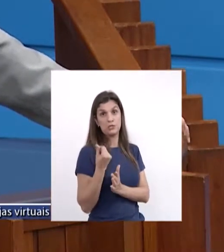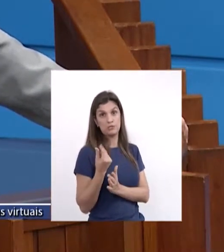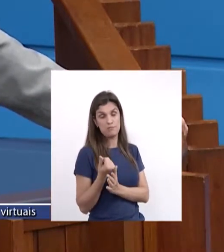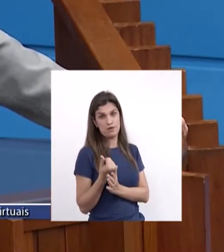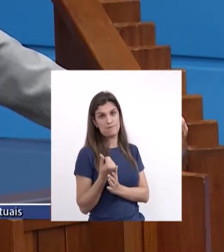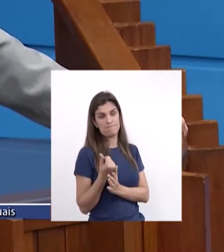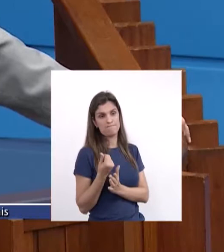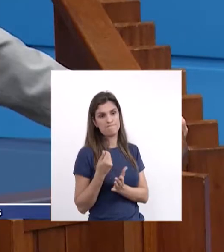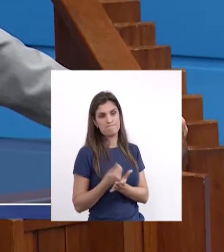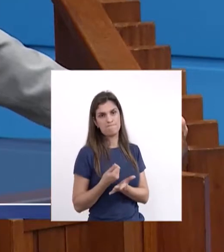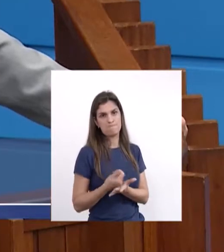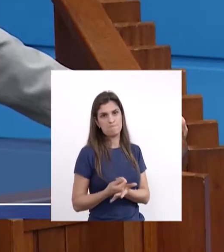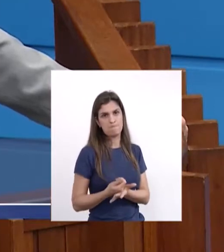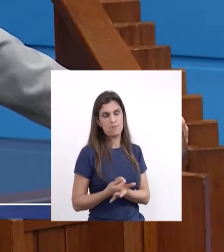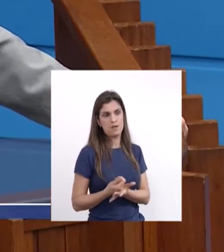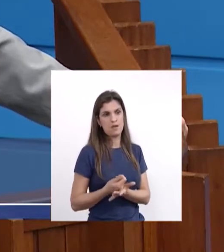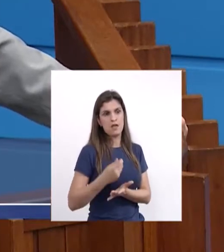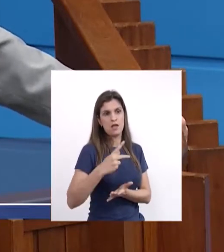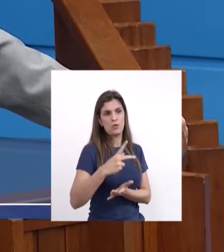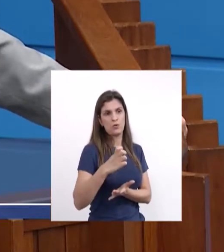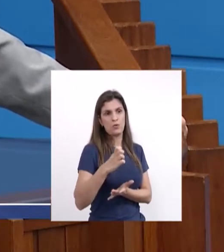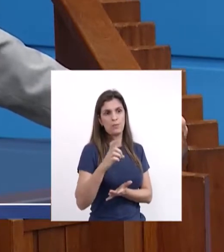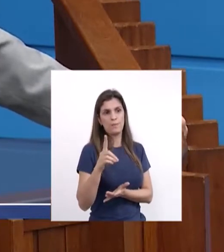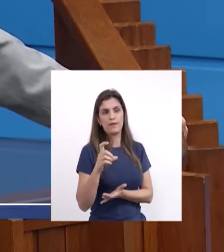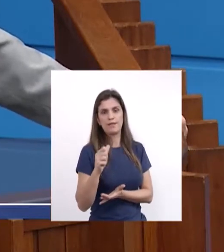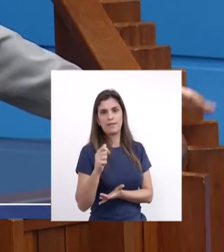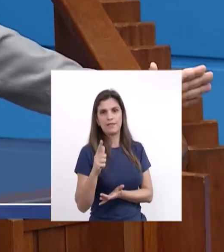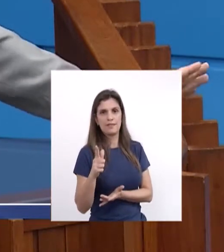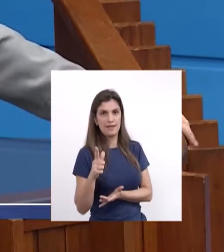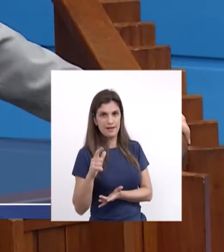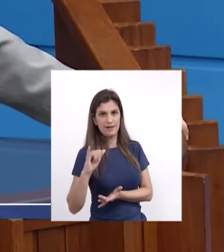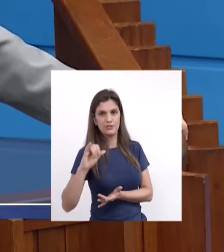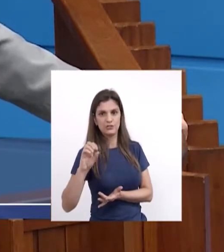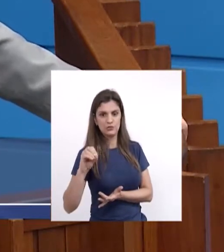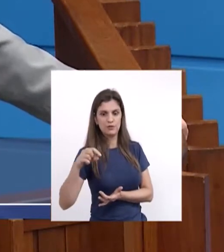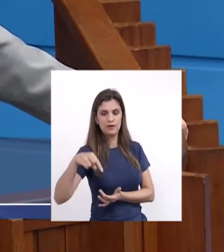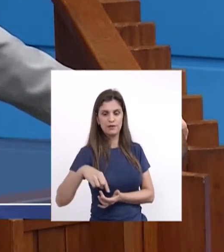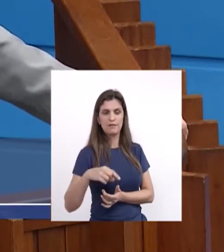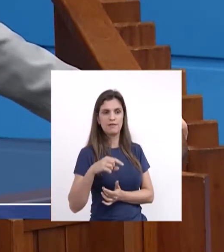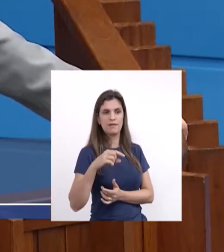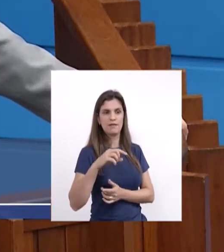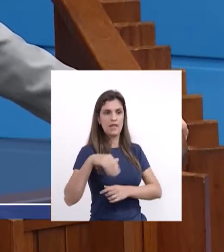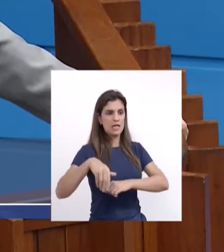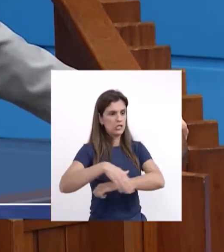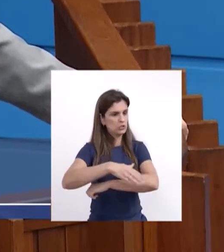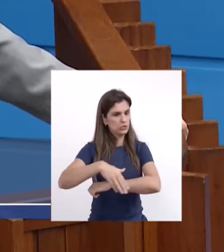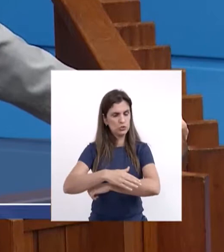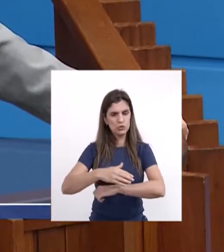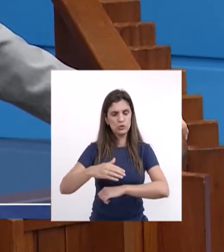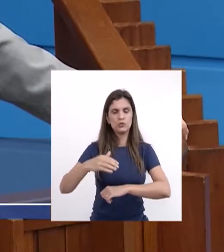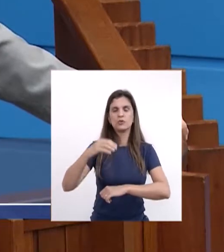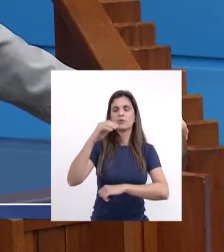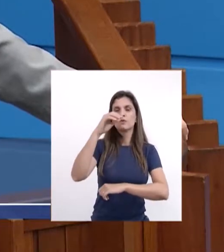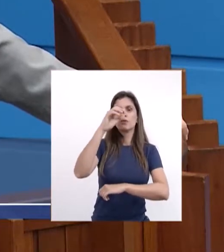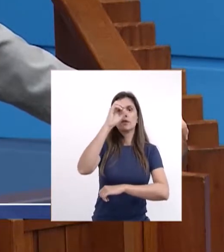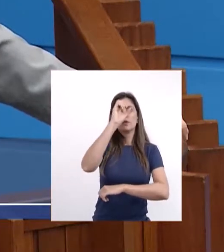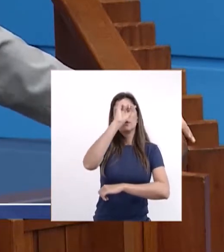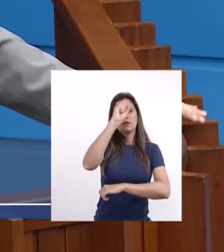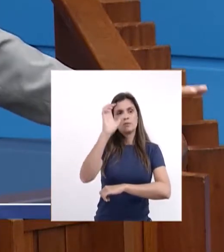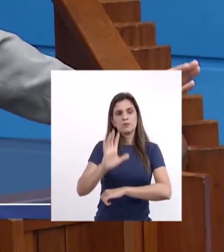pedágio nas rodovias do Mato Grosso do Sul. E aí, meu caro deputado Antônio